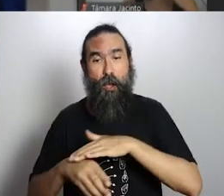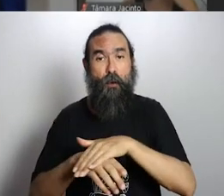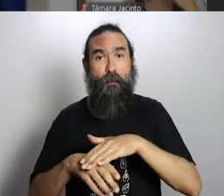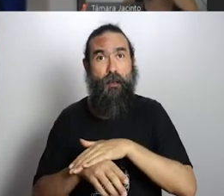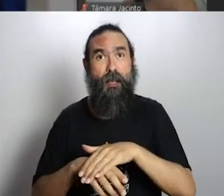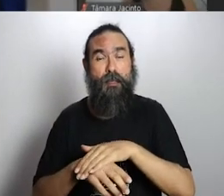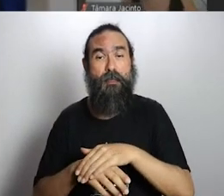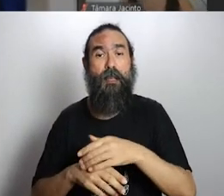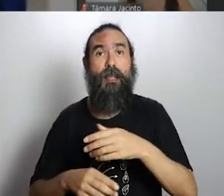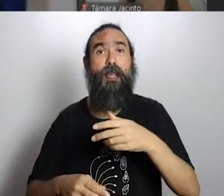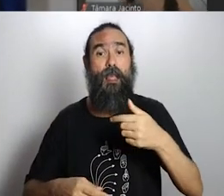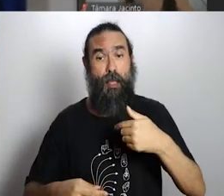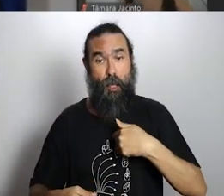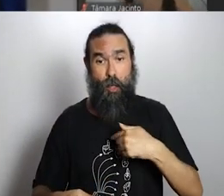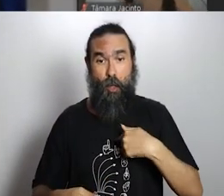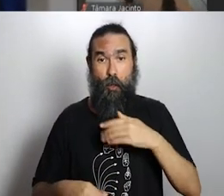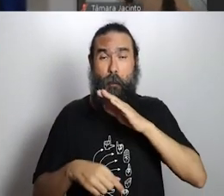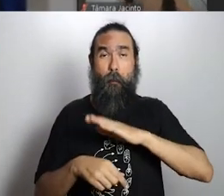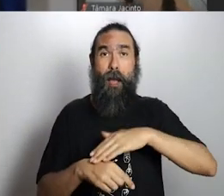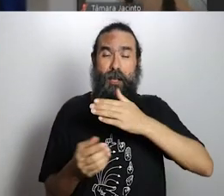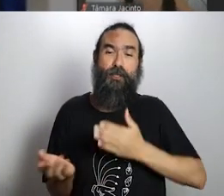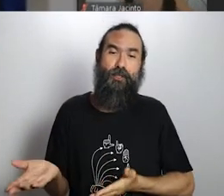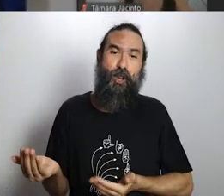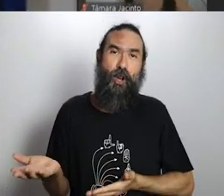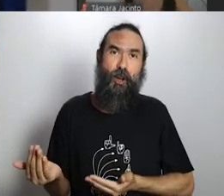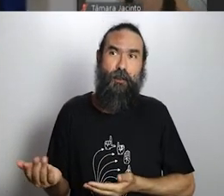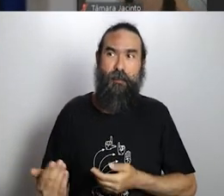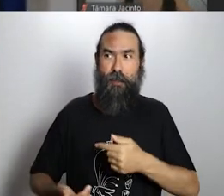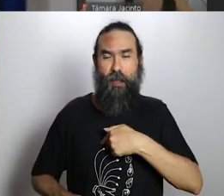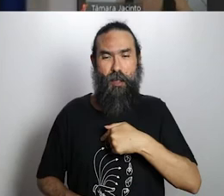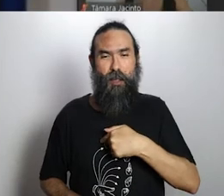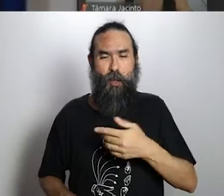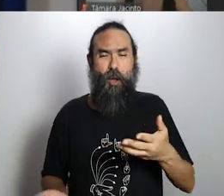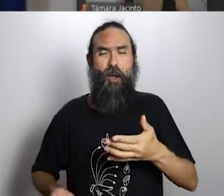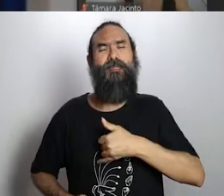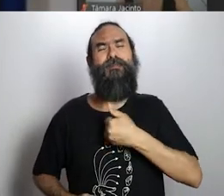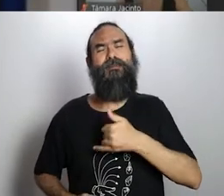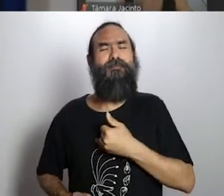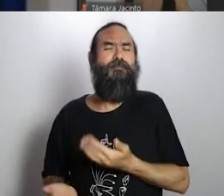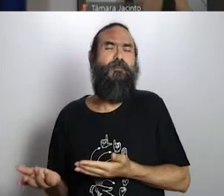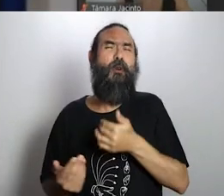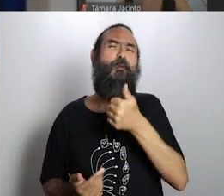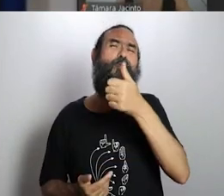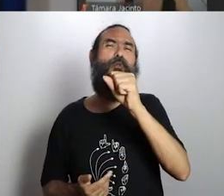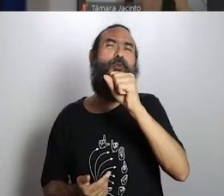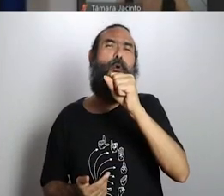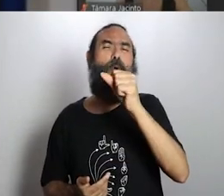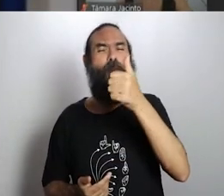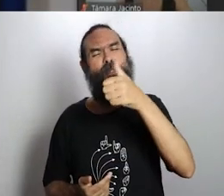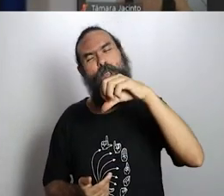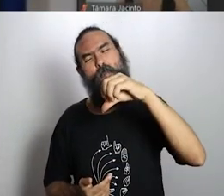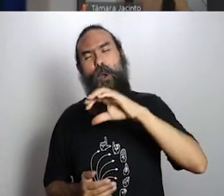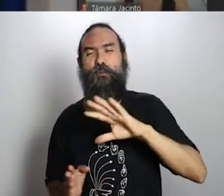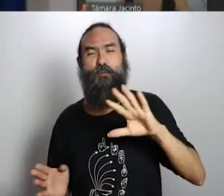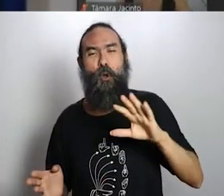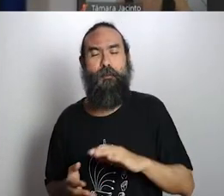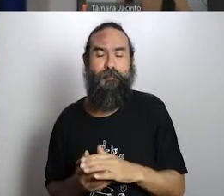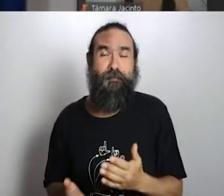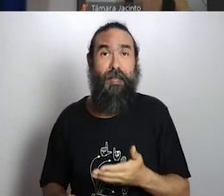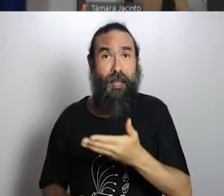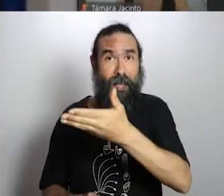sobre vocês. Eu sou de uma geração mais jovem, eu estou com 18 para 19 agora, mas tem Bully,